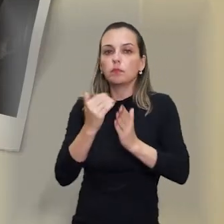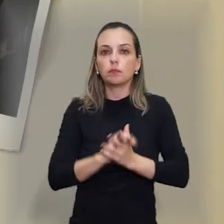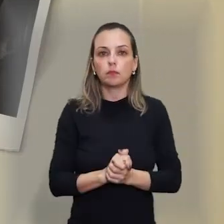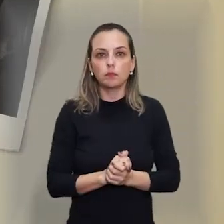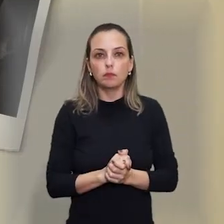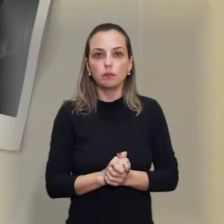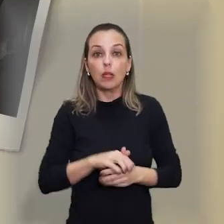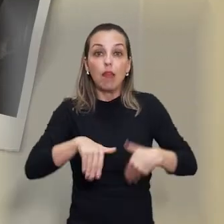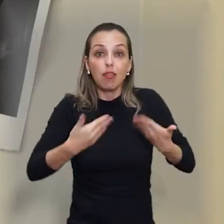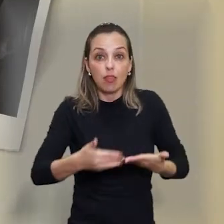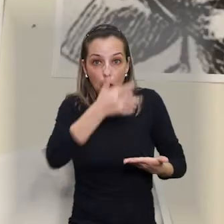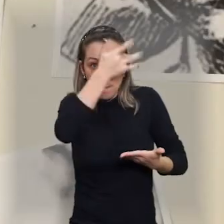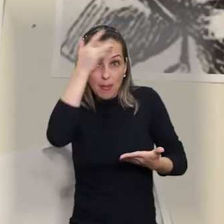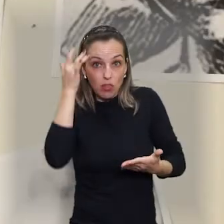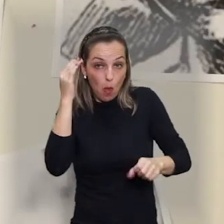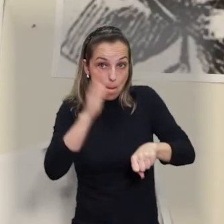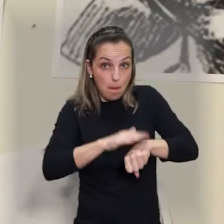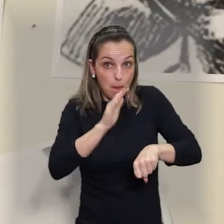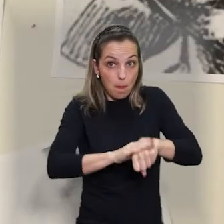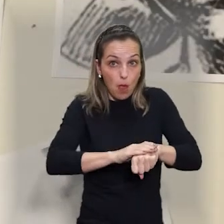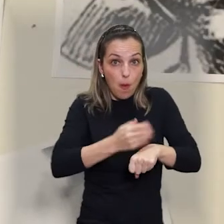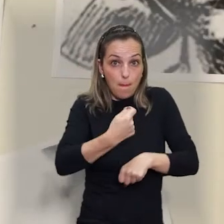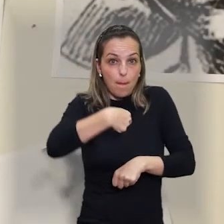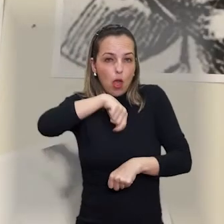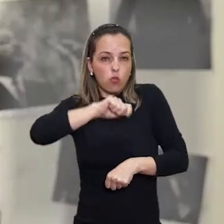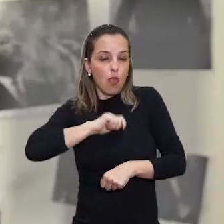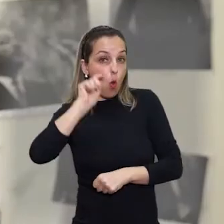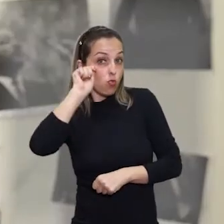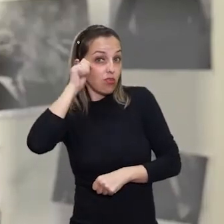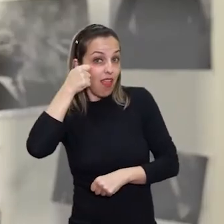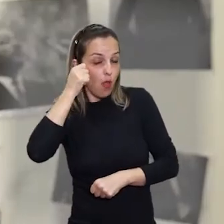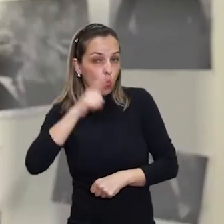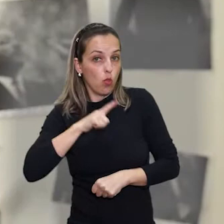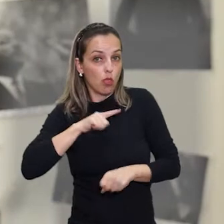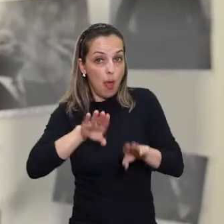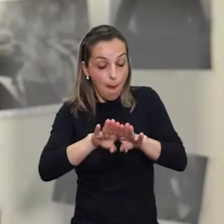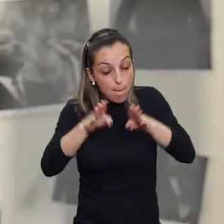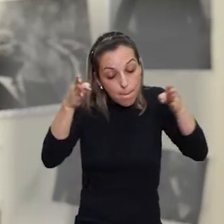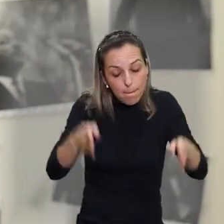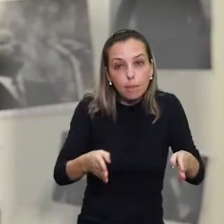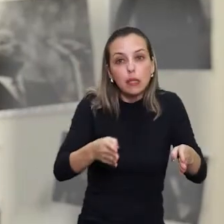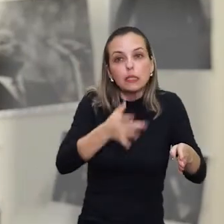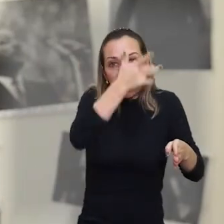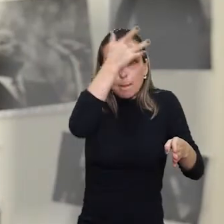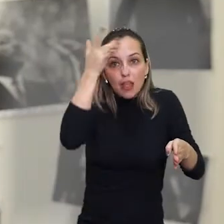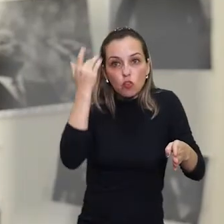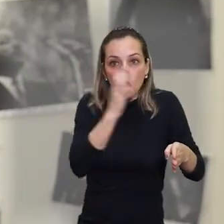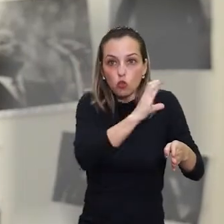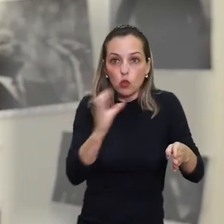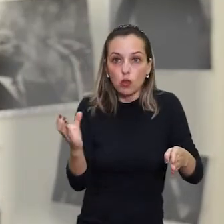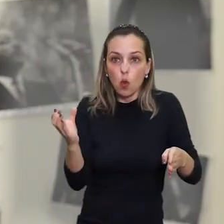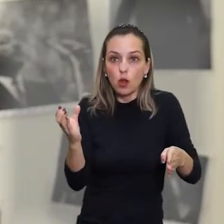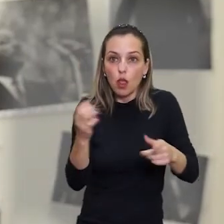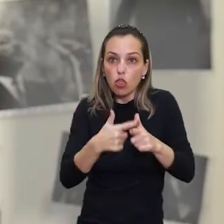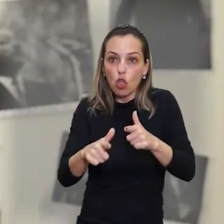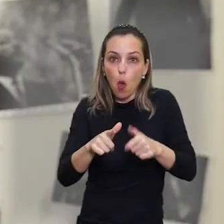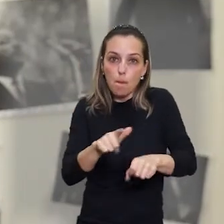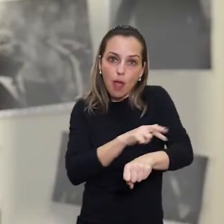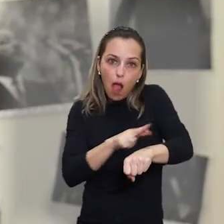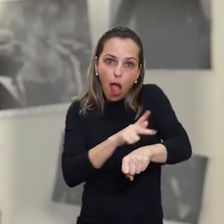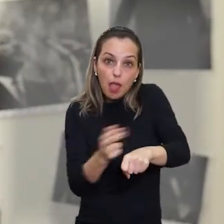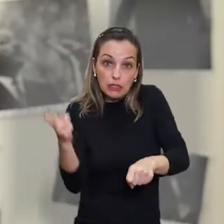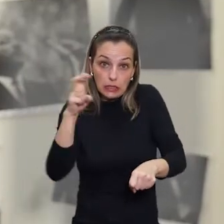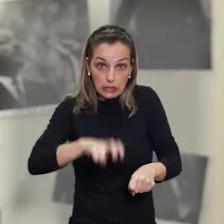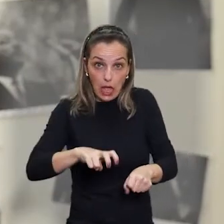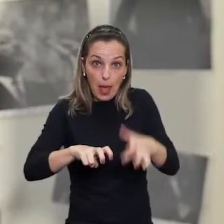chega e funciona principalmente no momento da banca de verificação. Então, a autodeclaração é o primeiro recurso e a